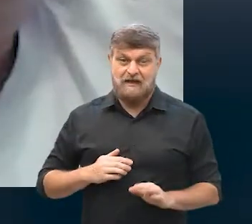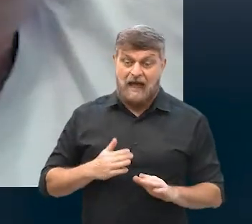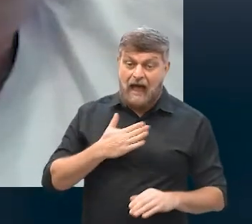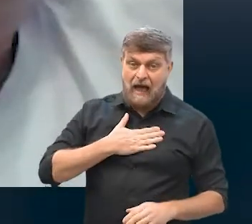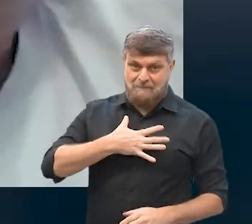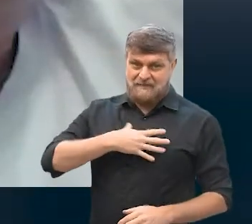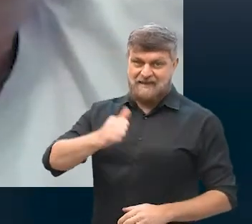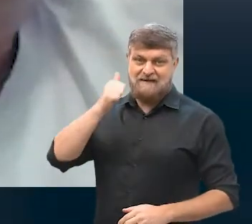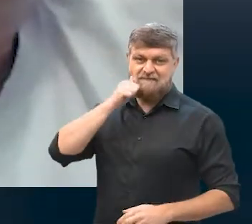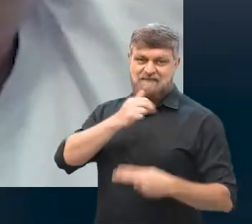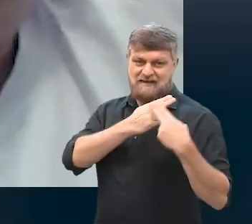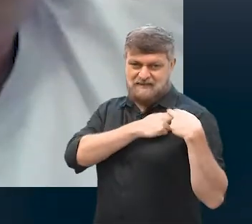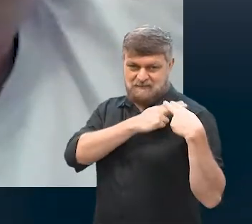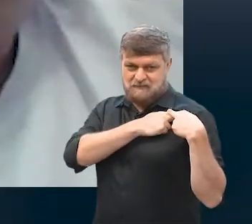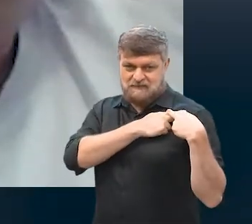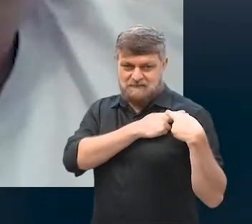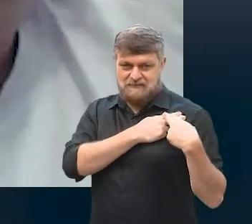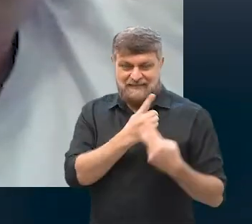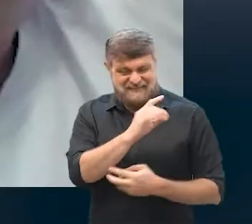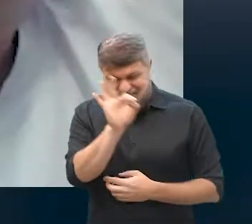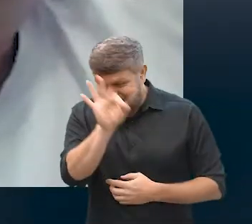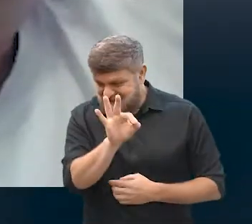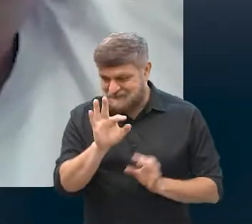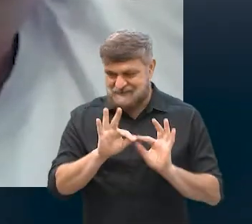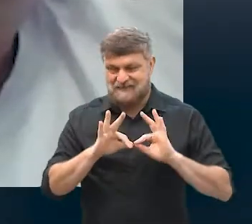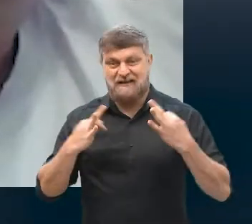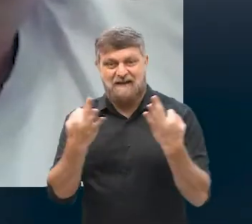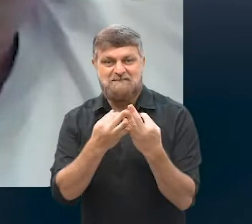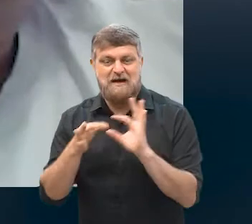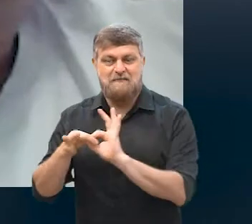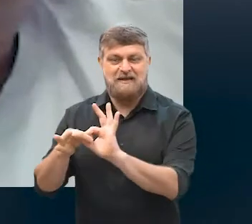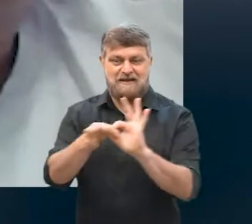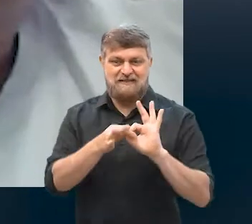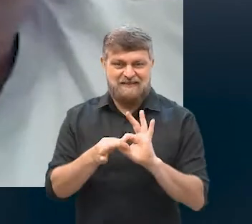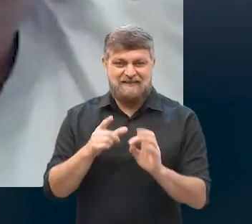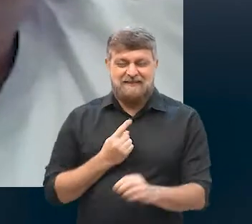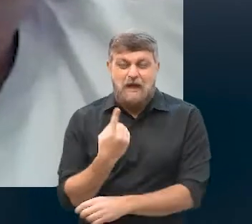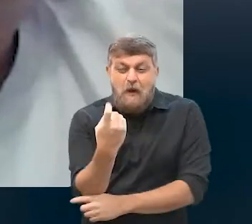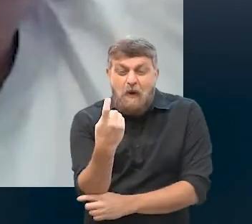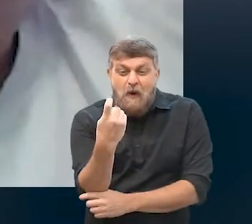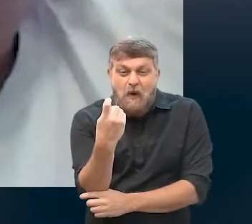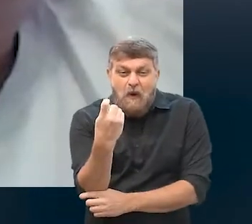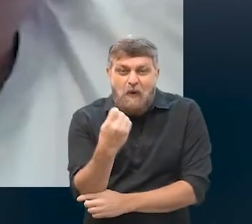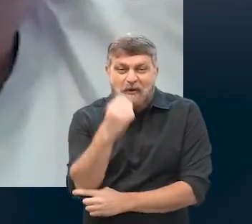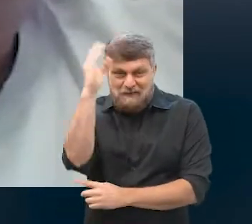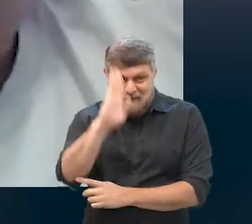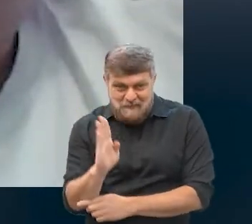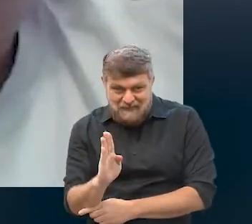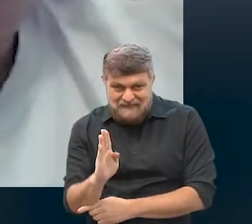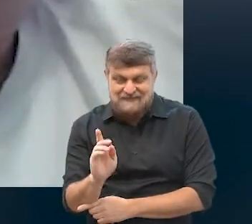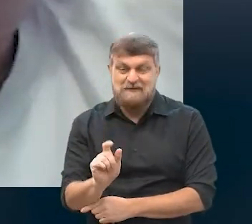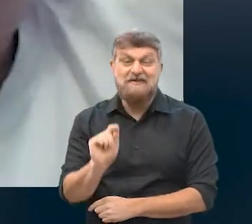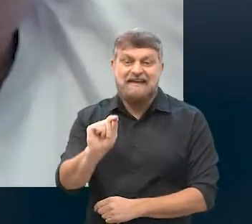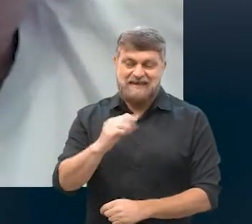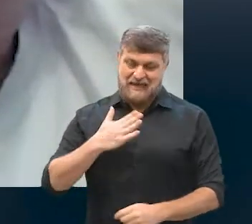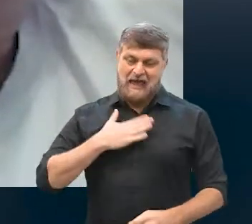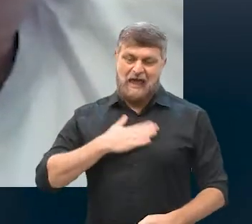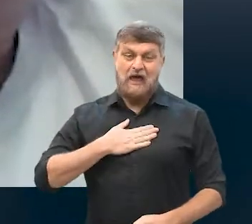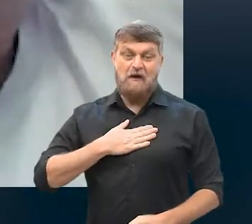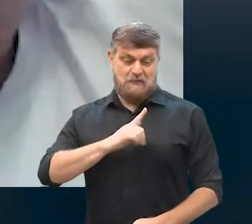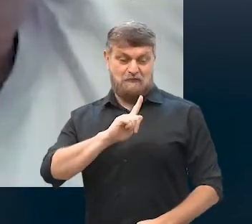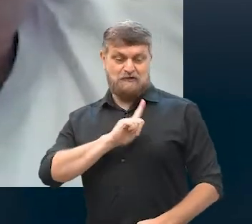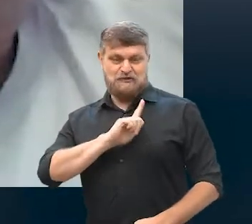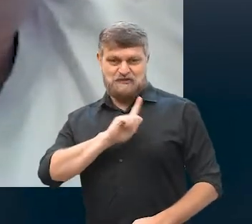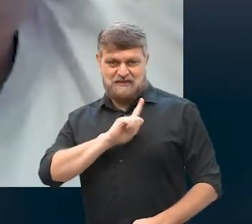minha filha, por isso que eu falo, a gente trabalha 100% em família. O único brasileiro da equipe é o genro,